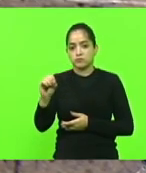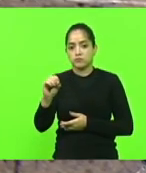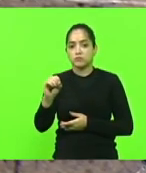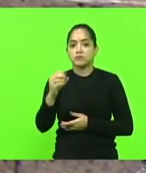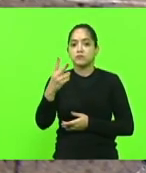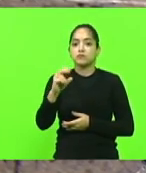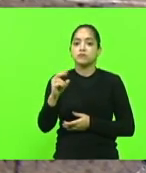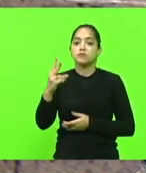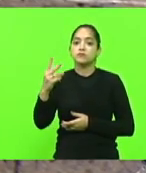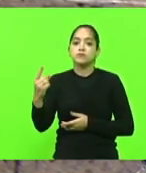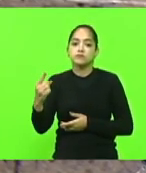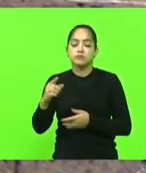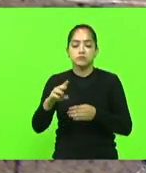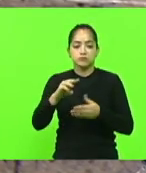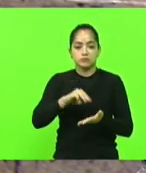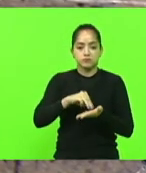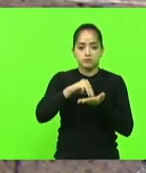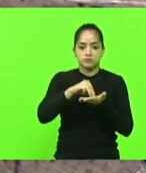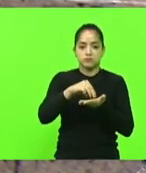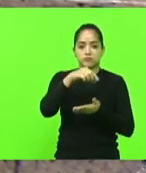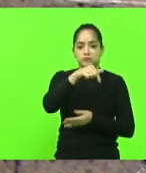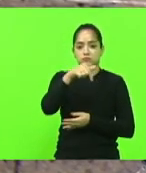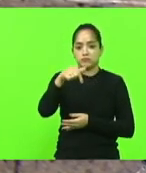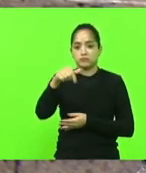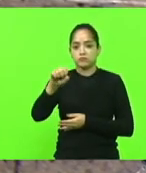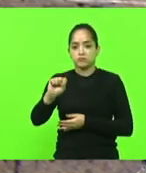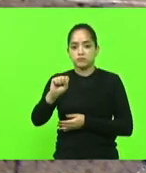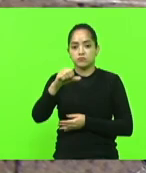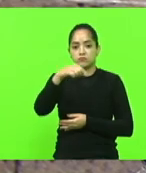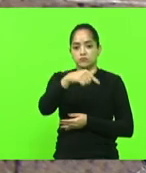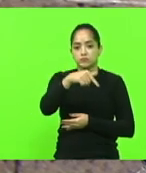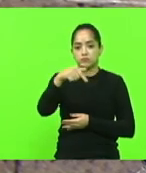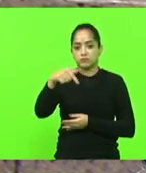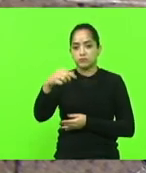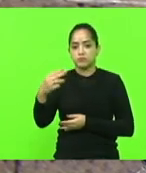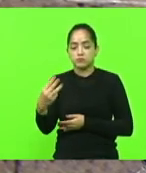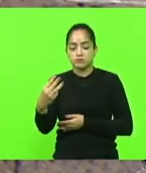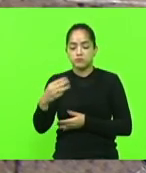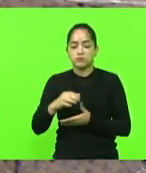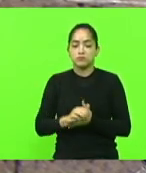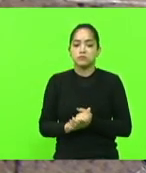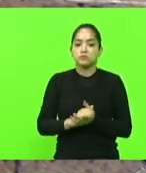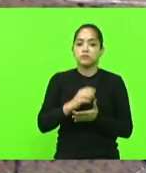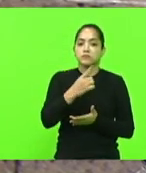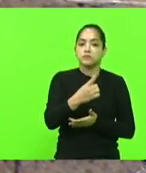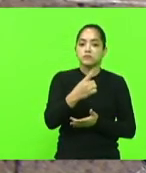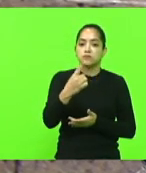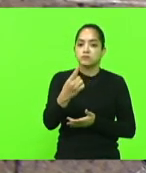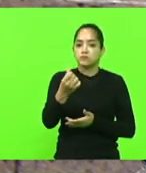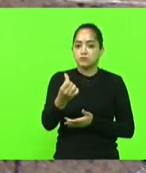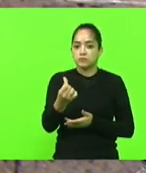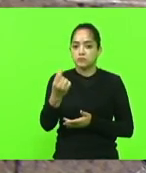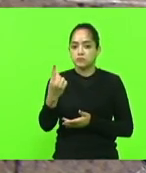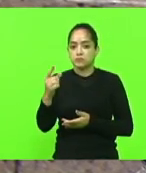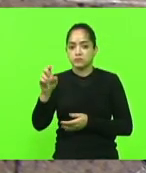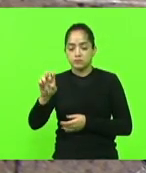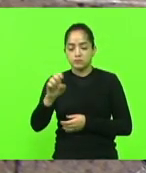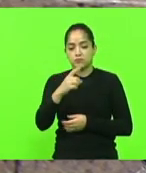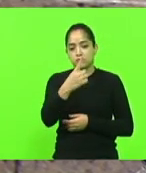620/2021. E moções 778 e 783/2021, e os requerimentos 1615, 1616